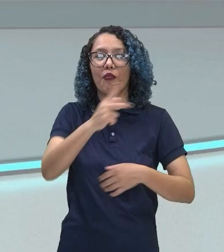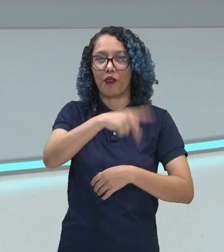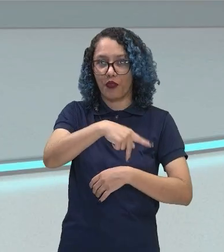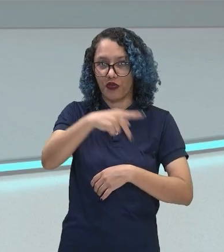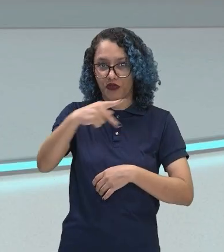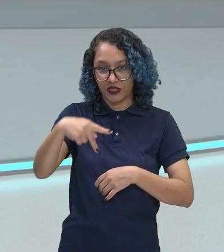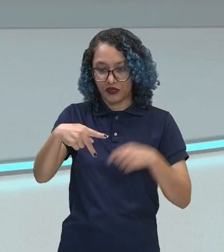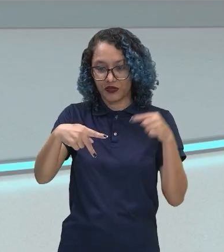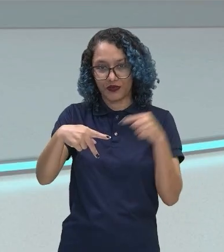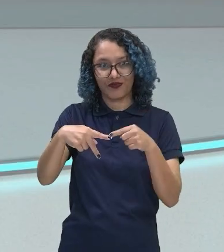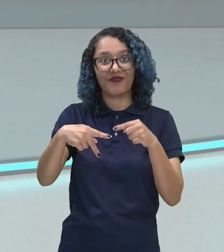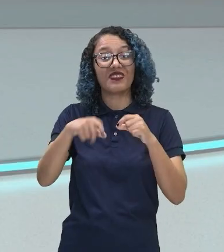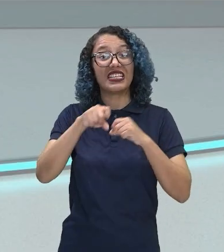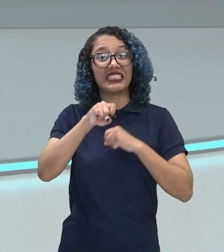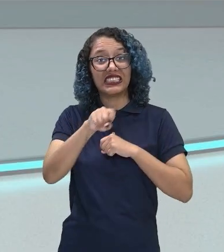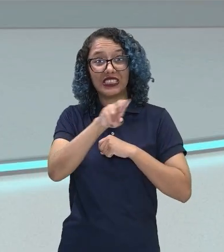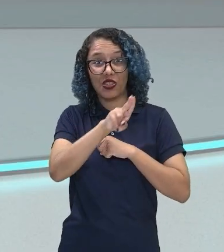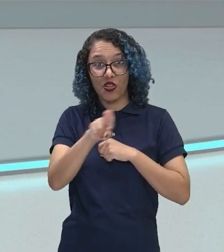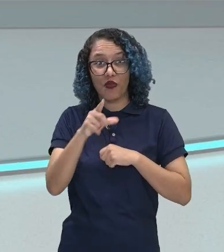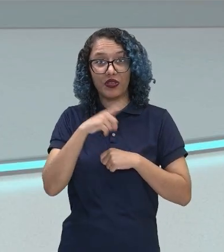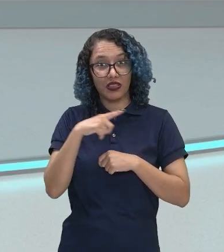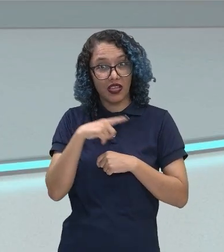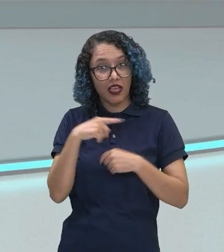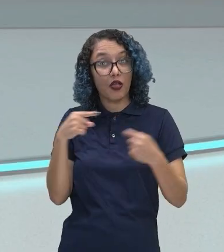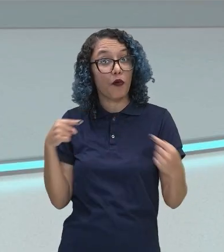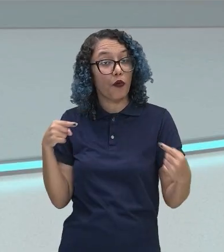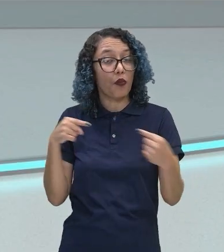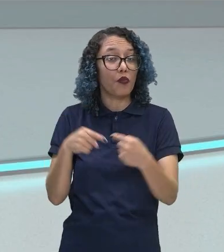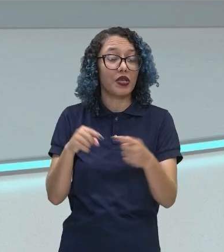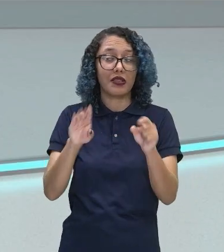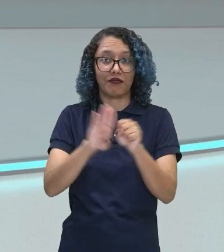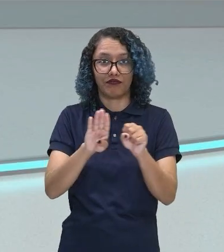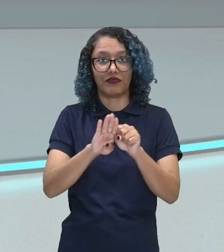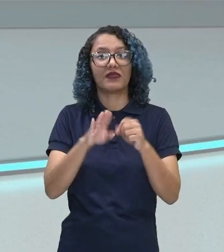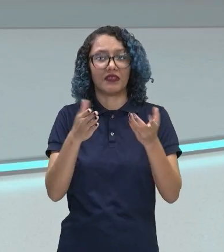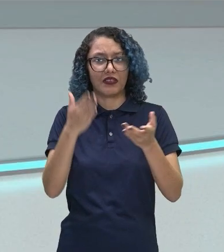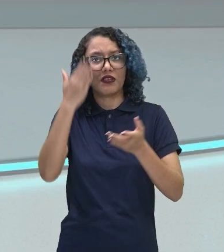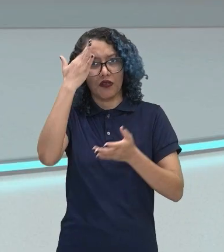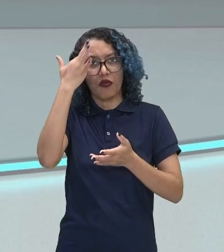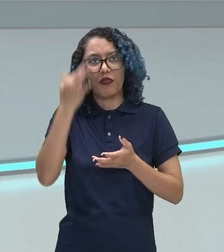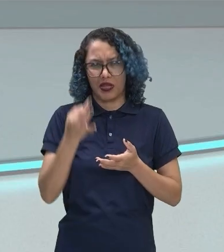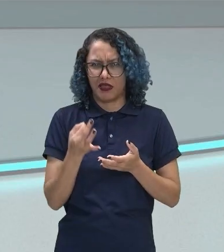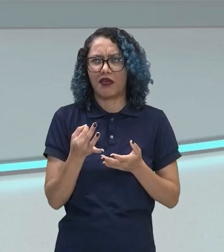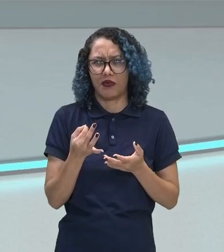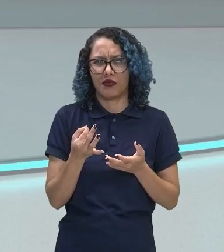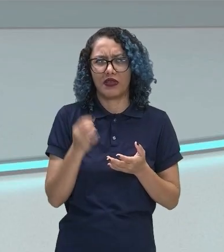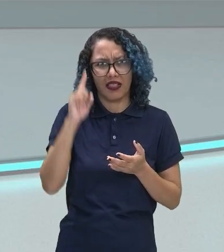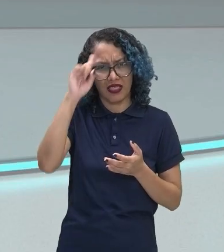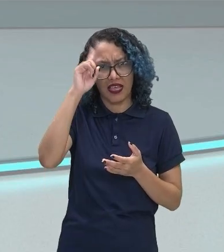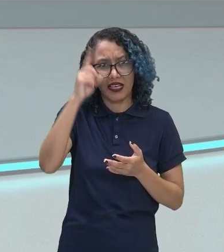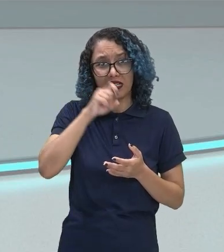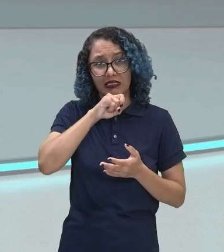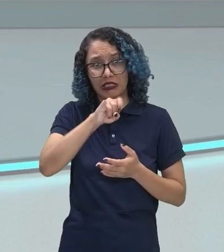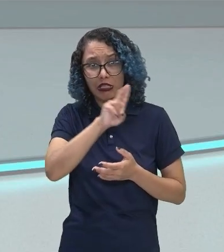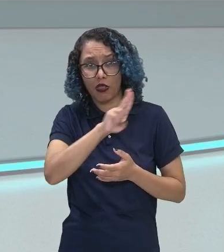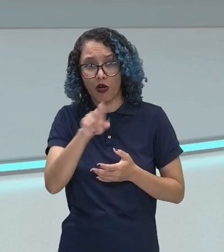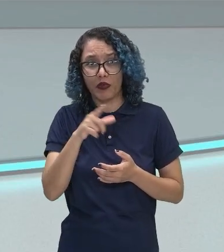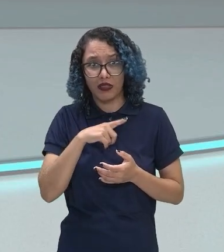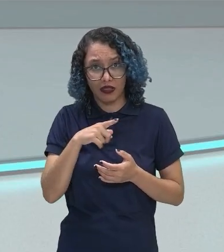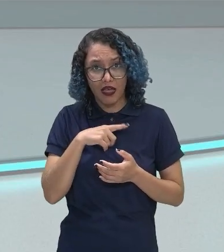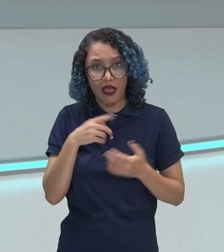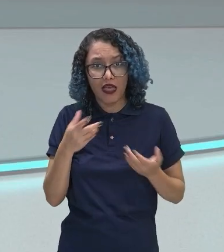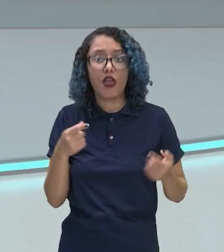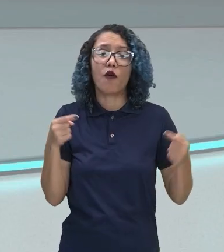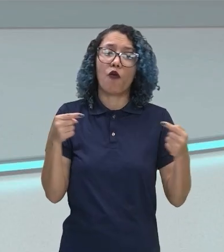tem um nome, obviamente ele é um substantivo. Então, parte desse pressuposto. Tudo que tem um nome é um substantivo. E